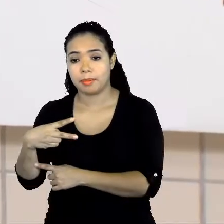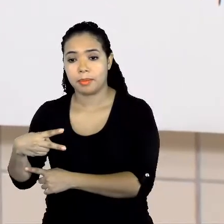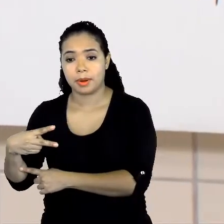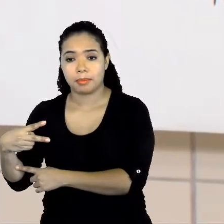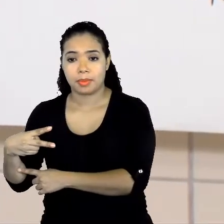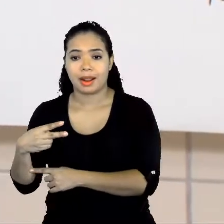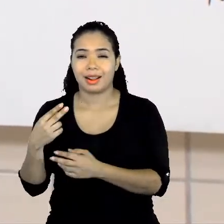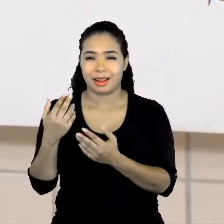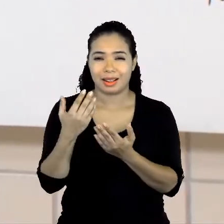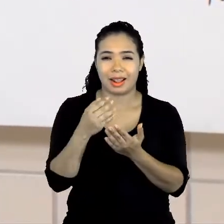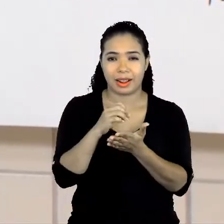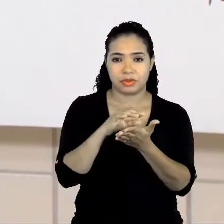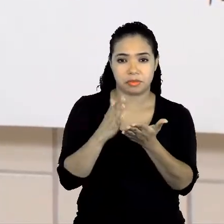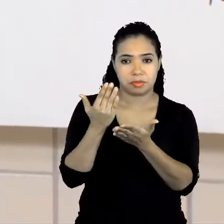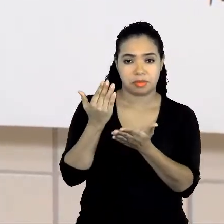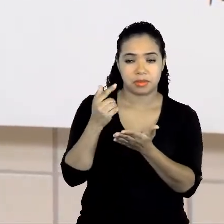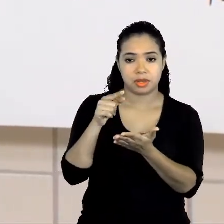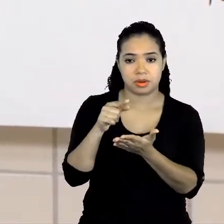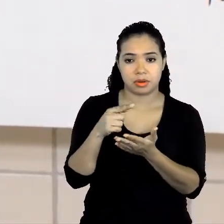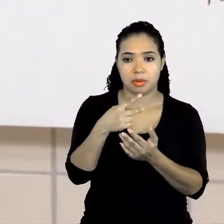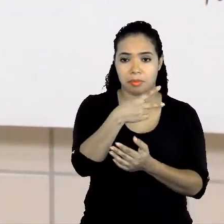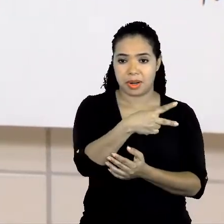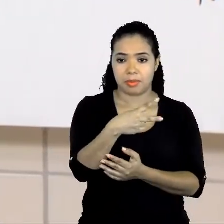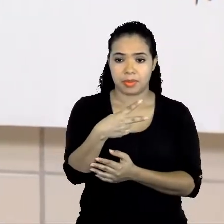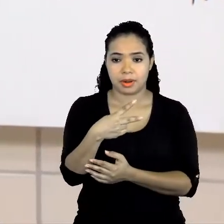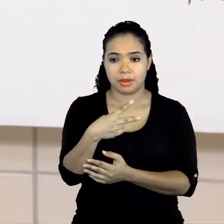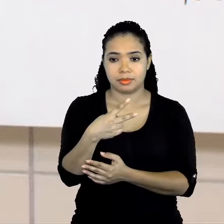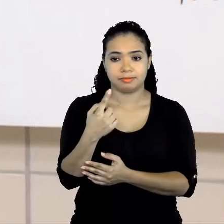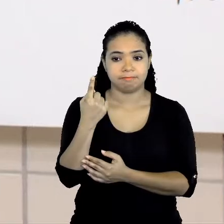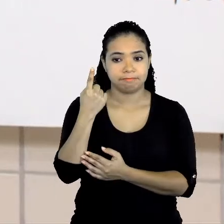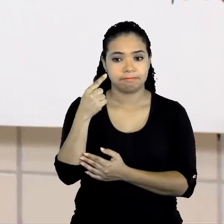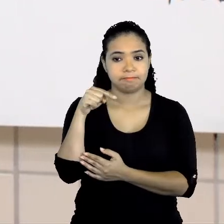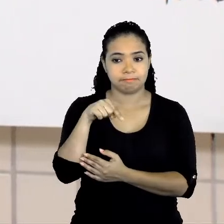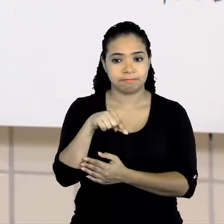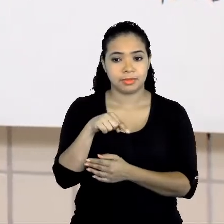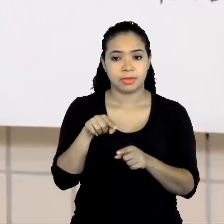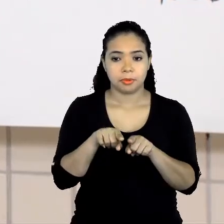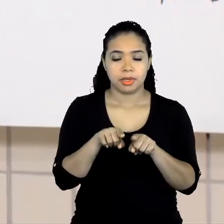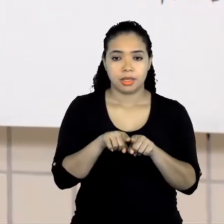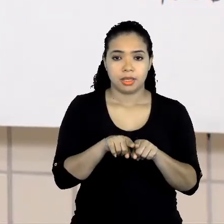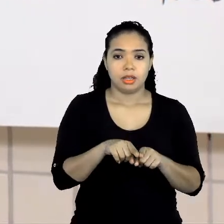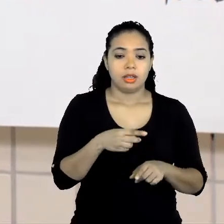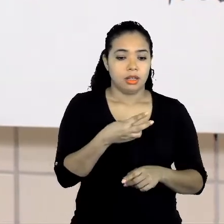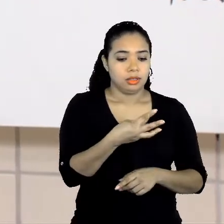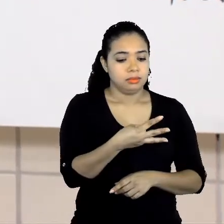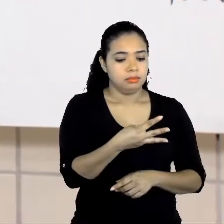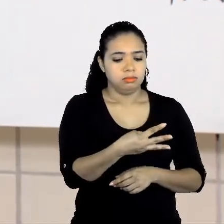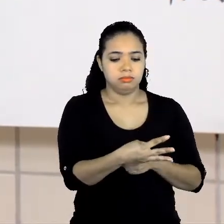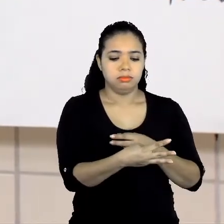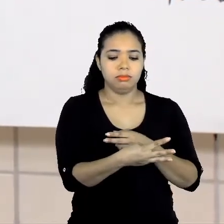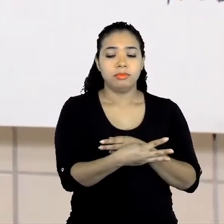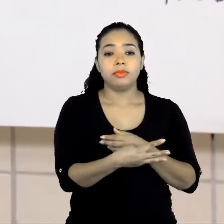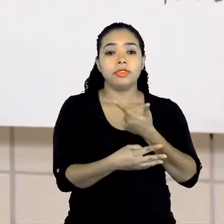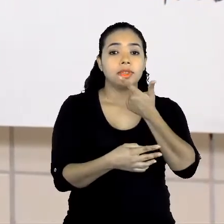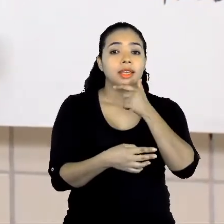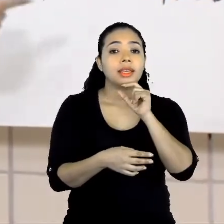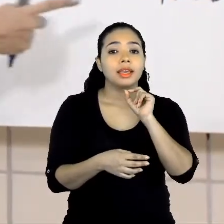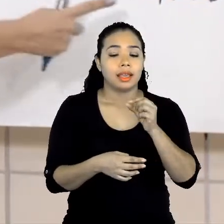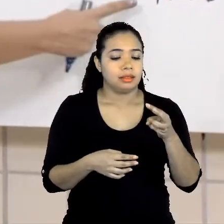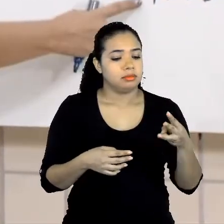do exercício anterior, decrescente. O 3 é maior. Depois do 3, quem que é o